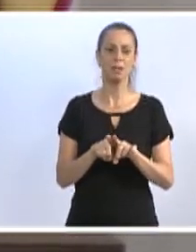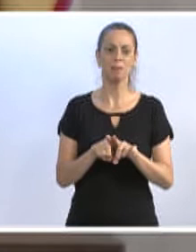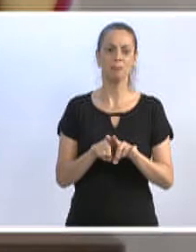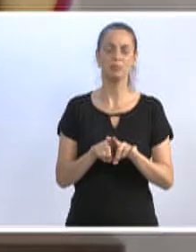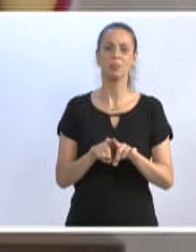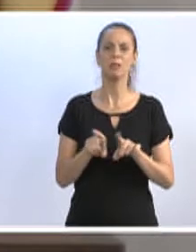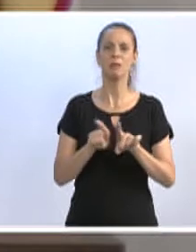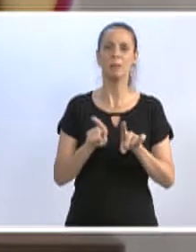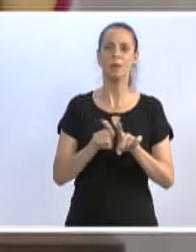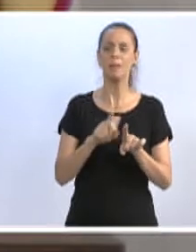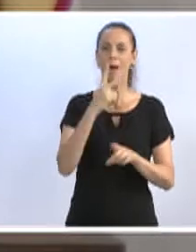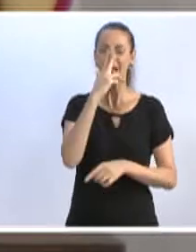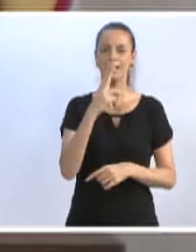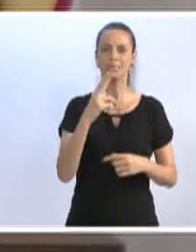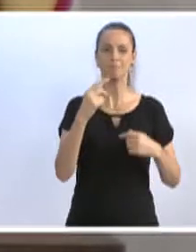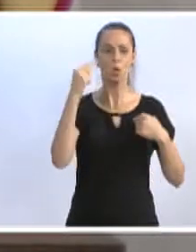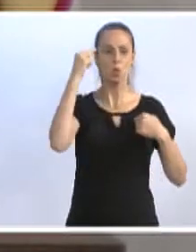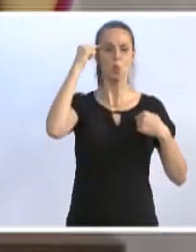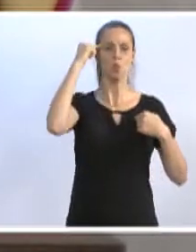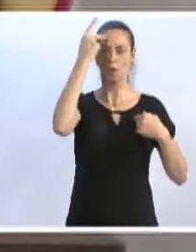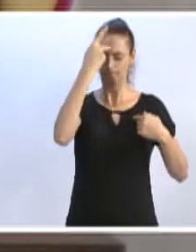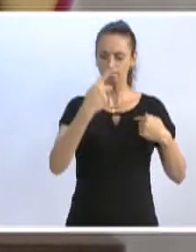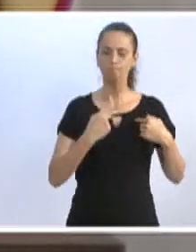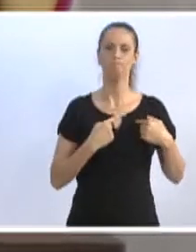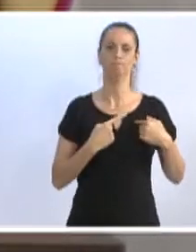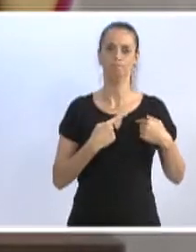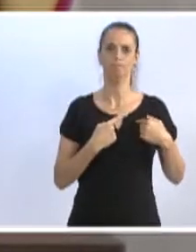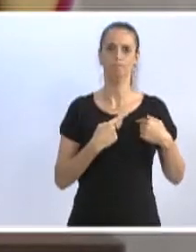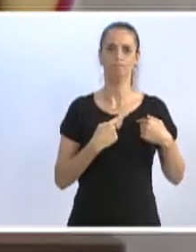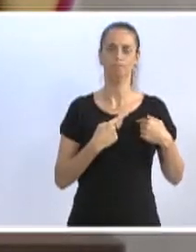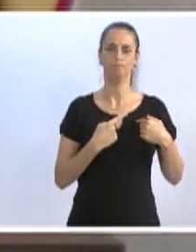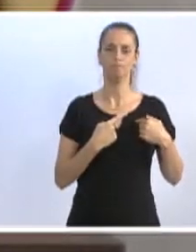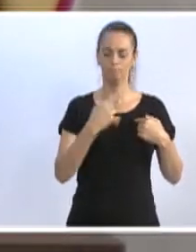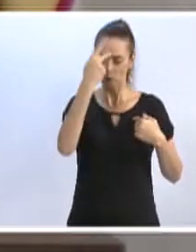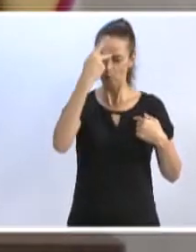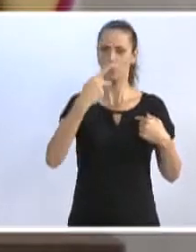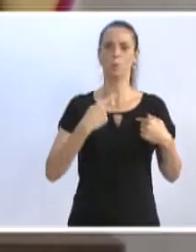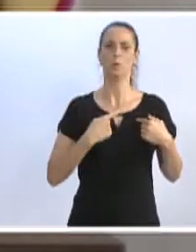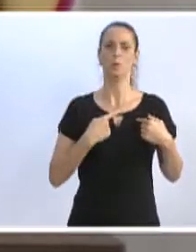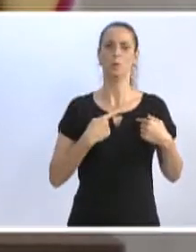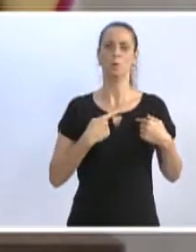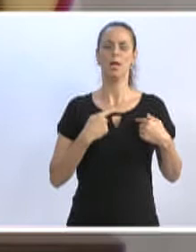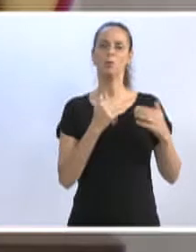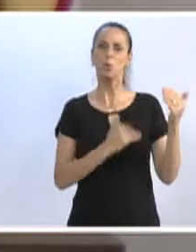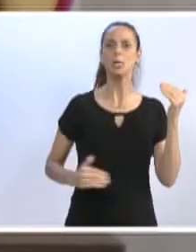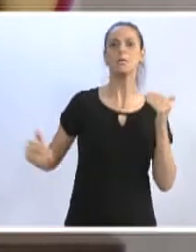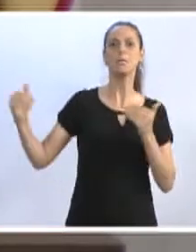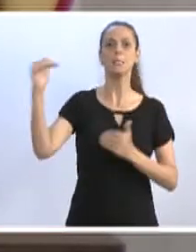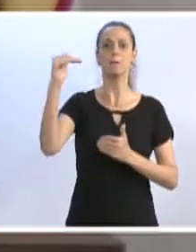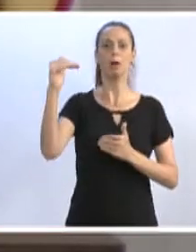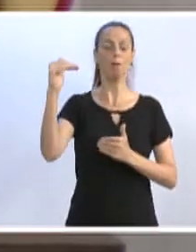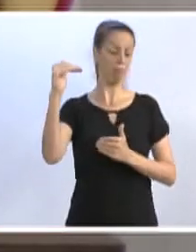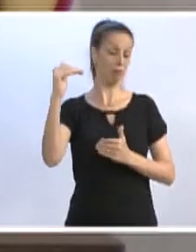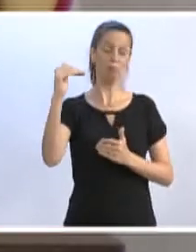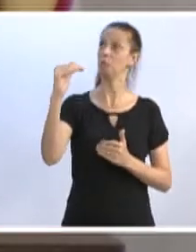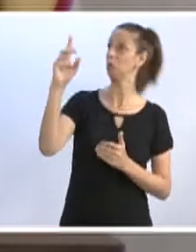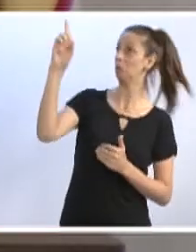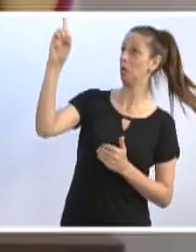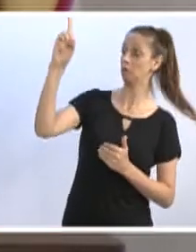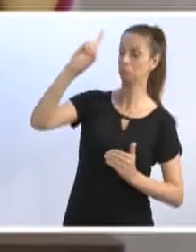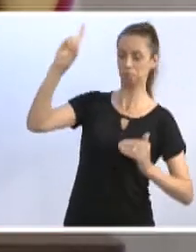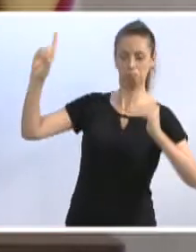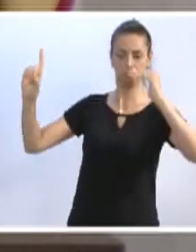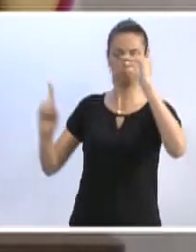antropocentrismo, centralização do ser humano. Não só a centralização, mas a colocação dele acima de tudo e de todos e acima de Deus. E